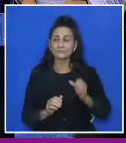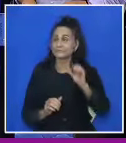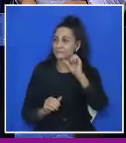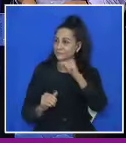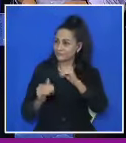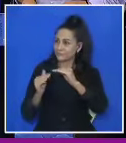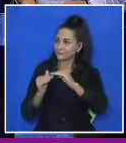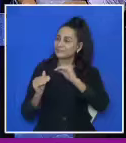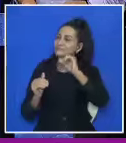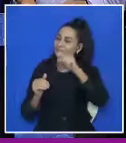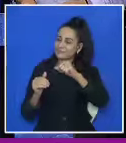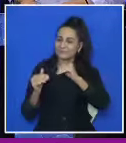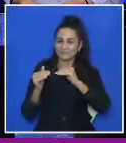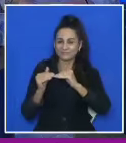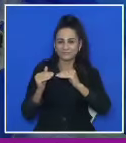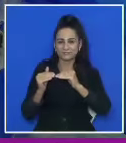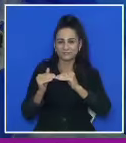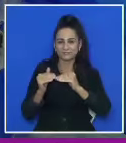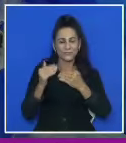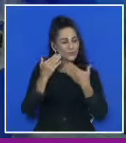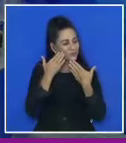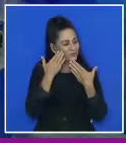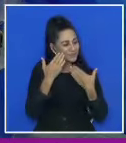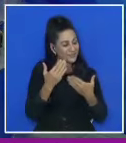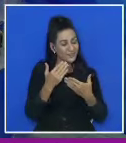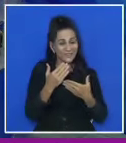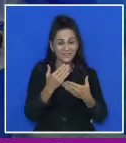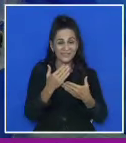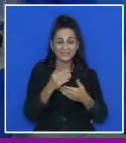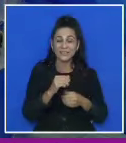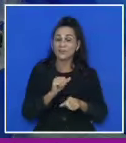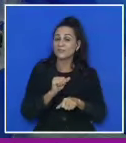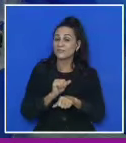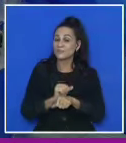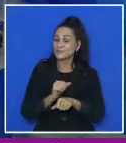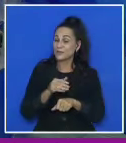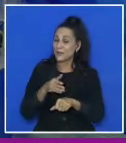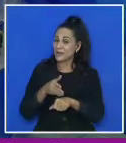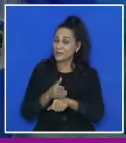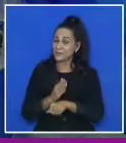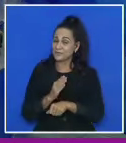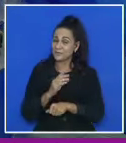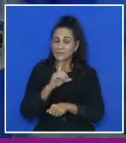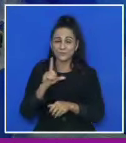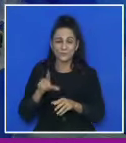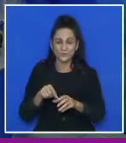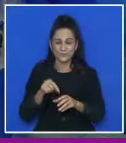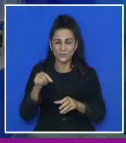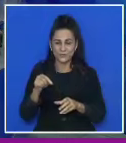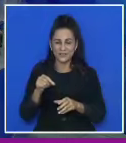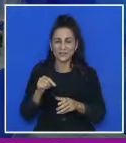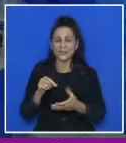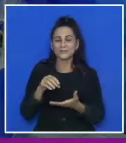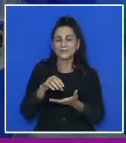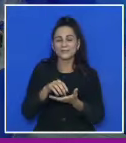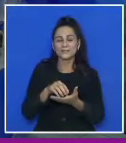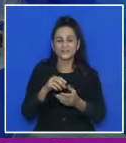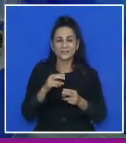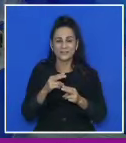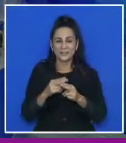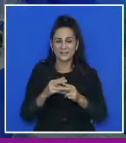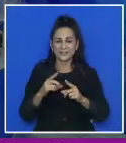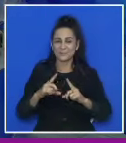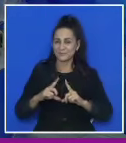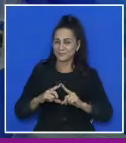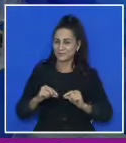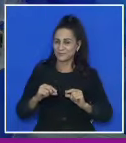Sim, confirmo. Sim, confirmo. Muito obrigado, senhores auditores. Vamos aguardar então a validação do nosso sorteio através da matriz da